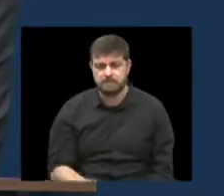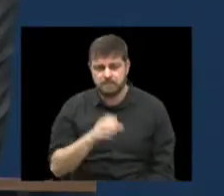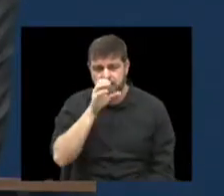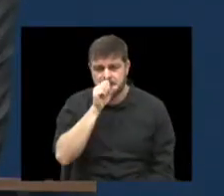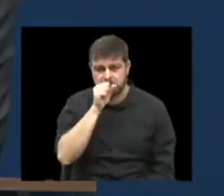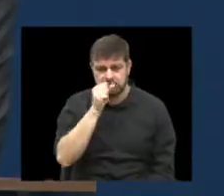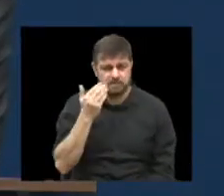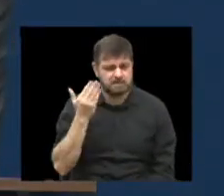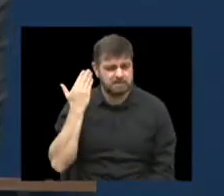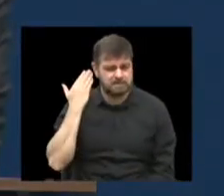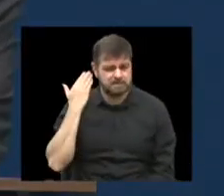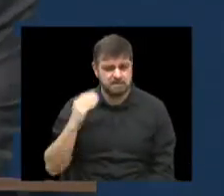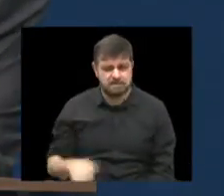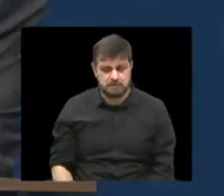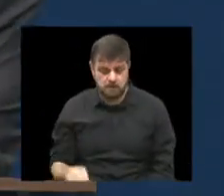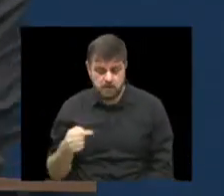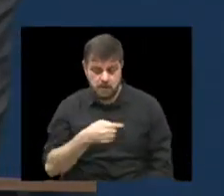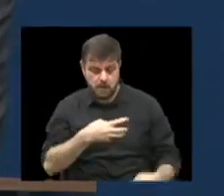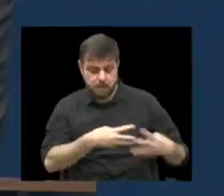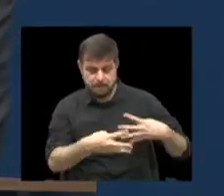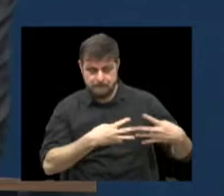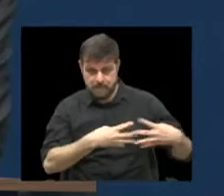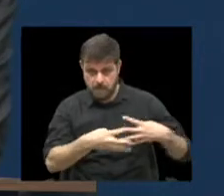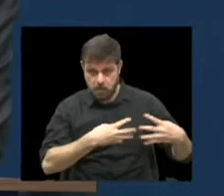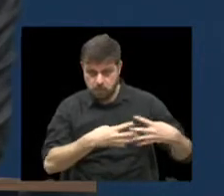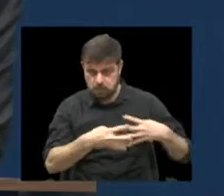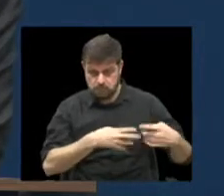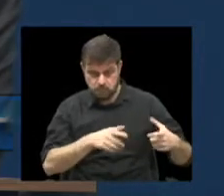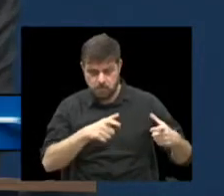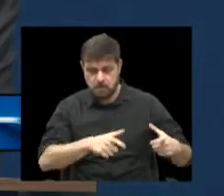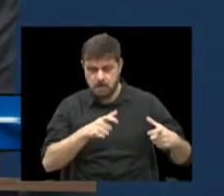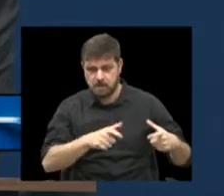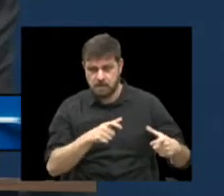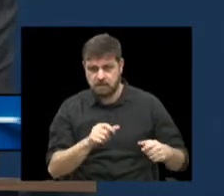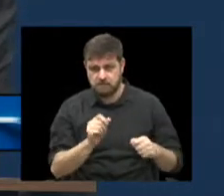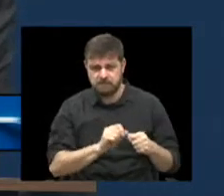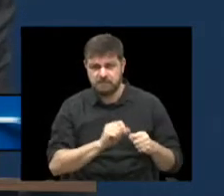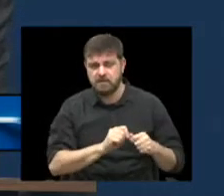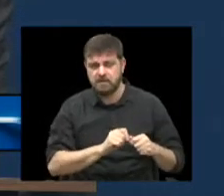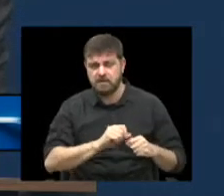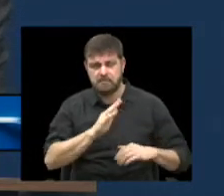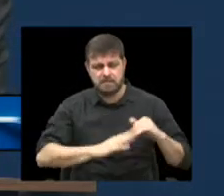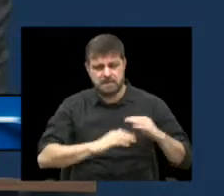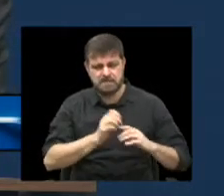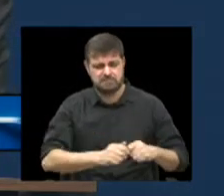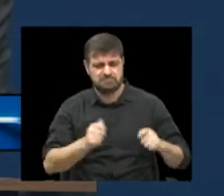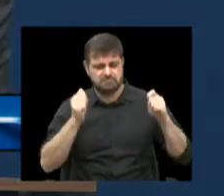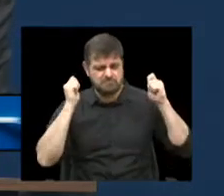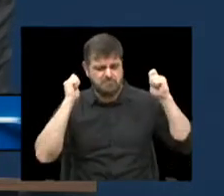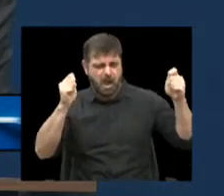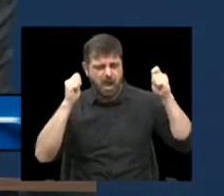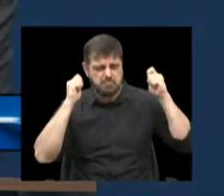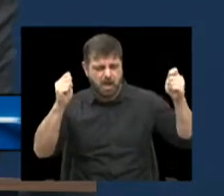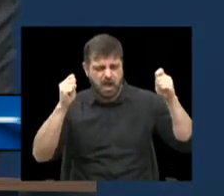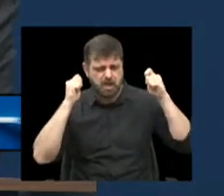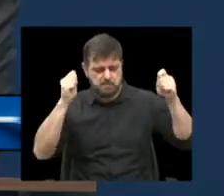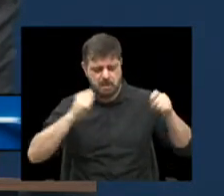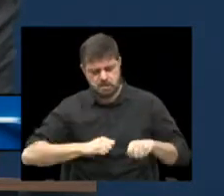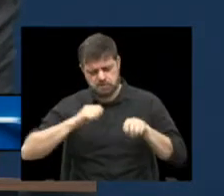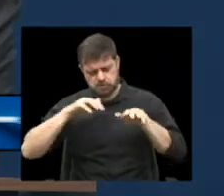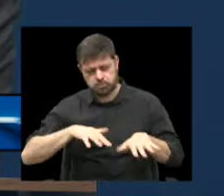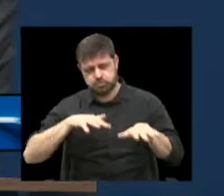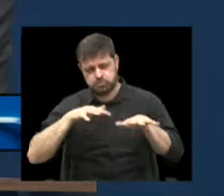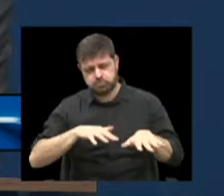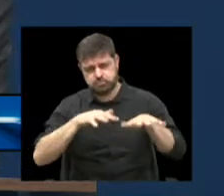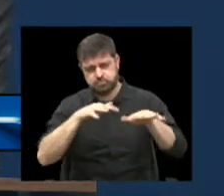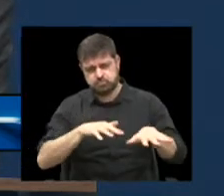sábado, a população de Barão Geraldo realizou um importante protesto, uma importante manifestação